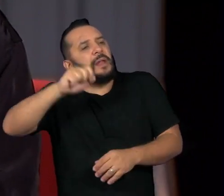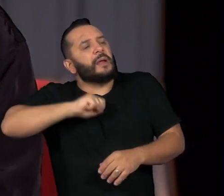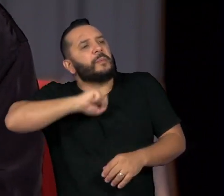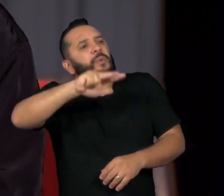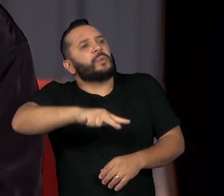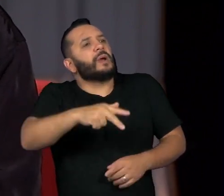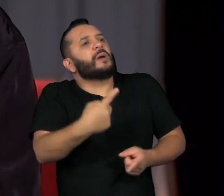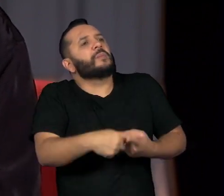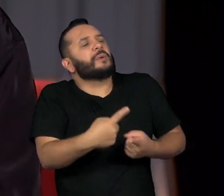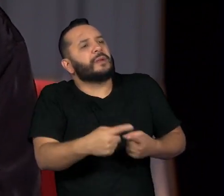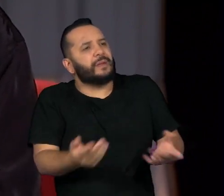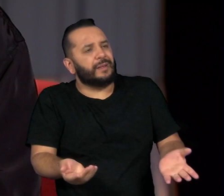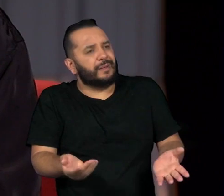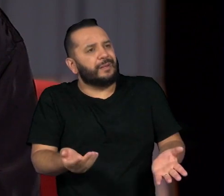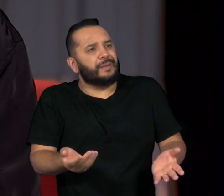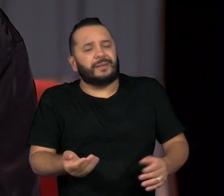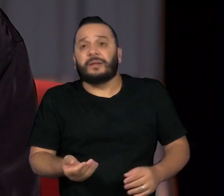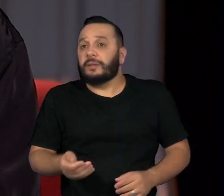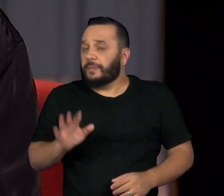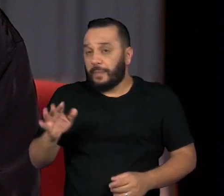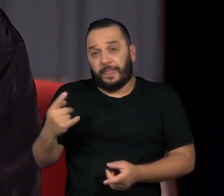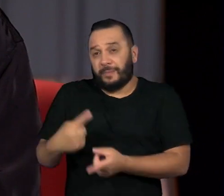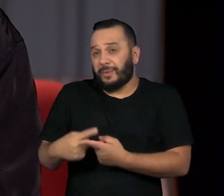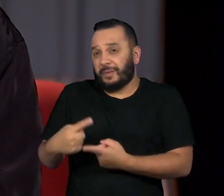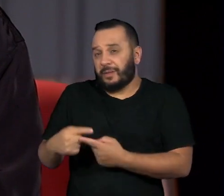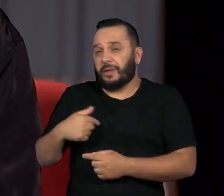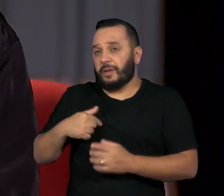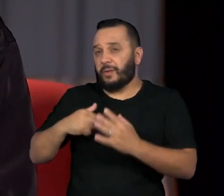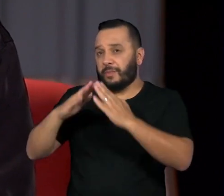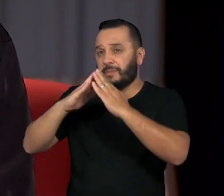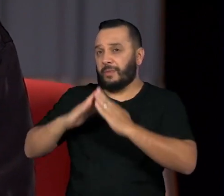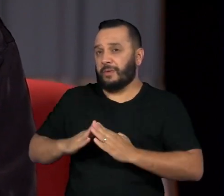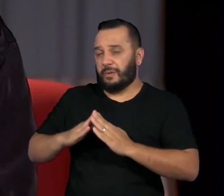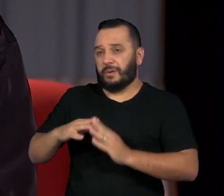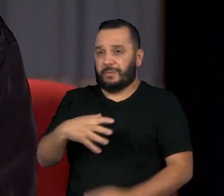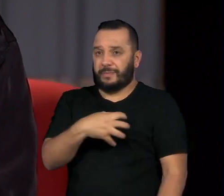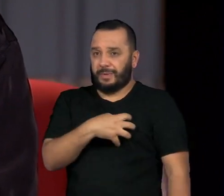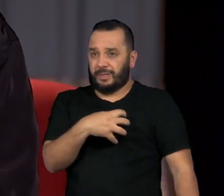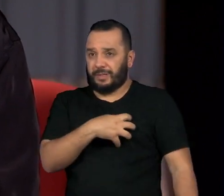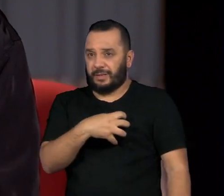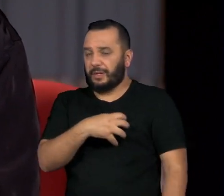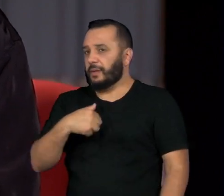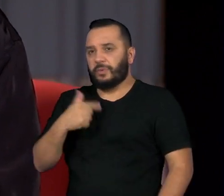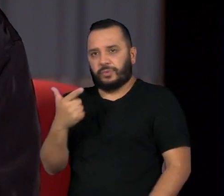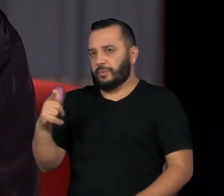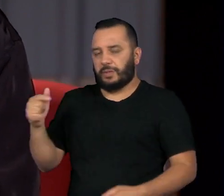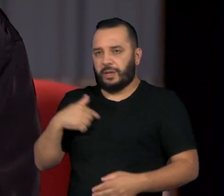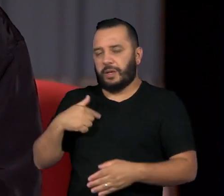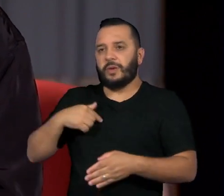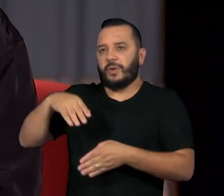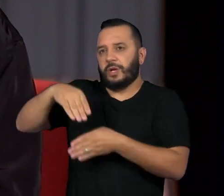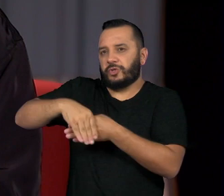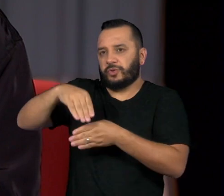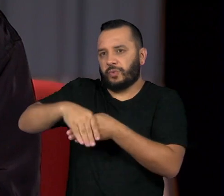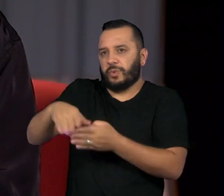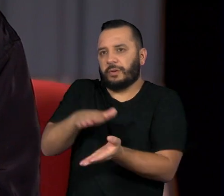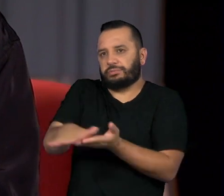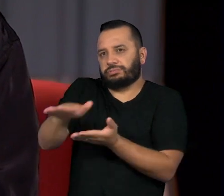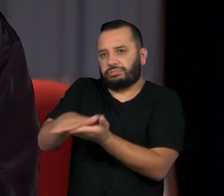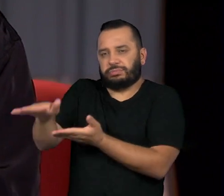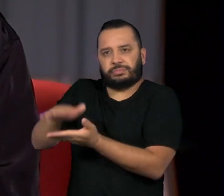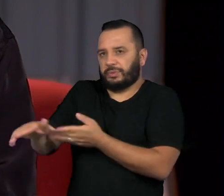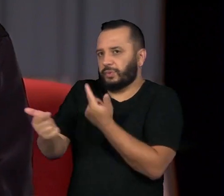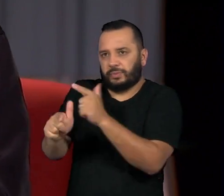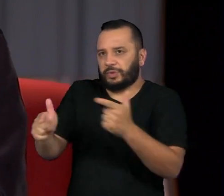na Bahia, não tinha uma editora para publicar o livro. E